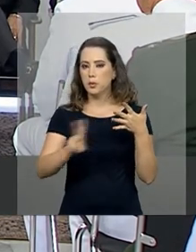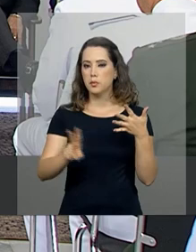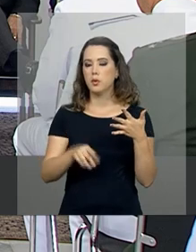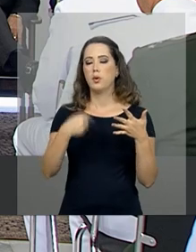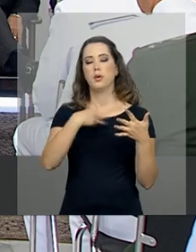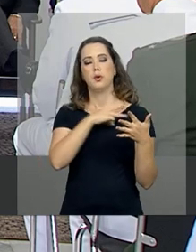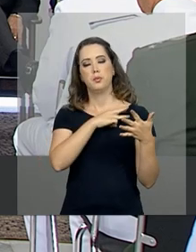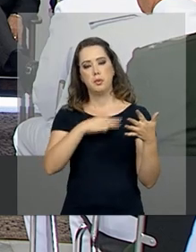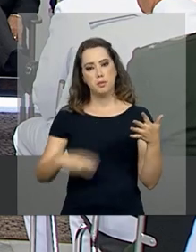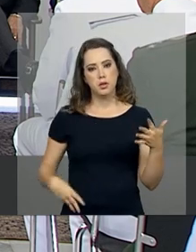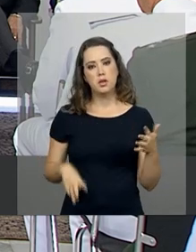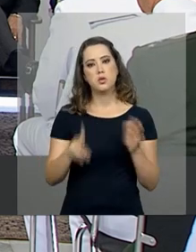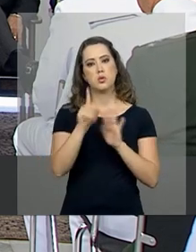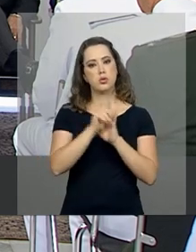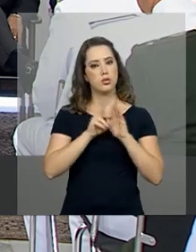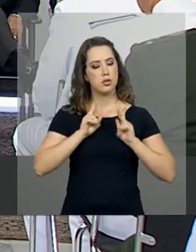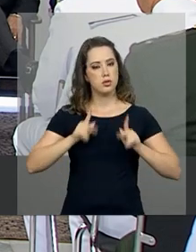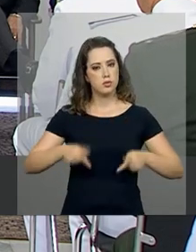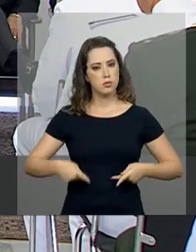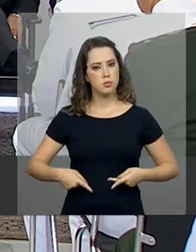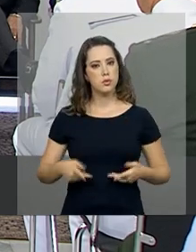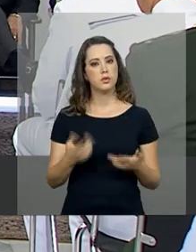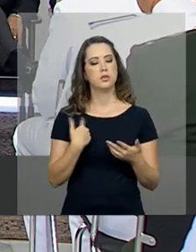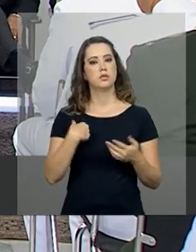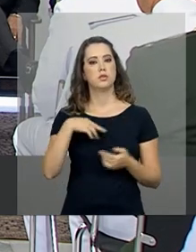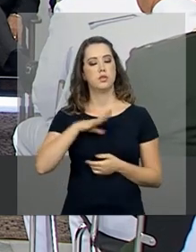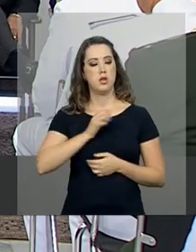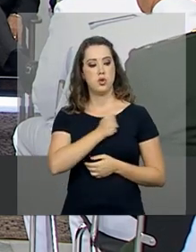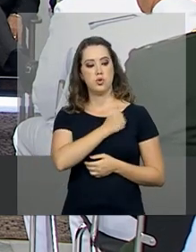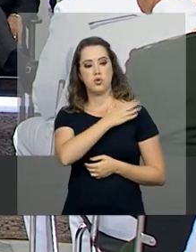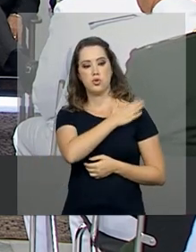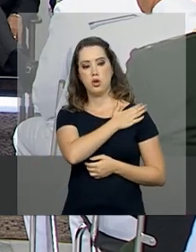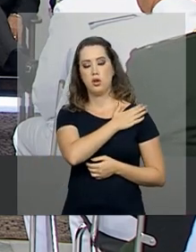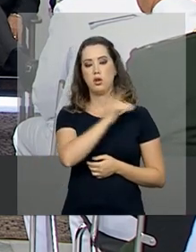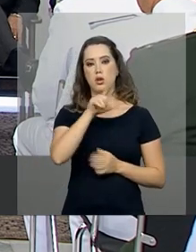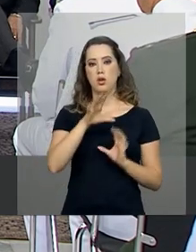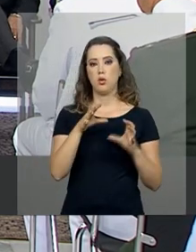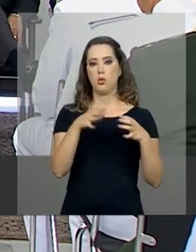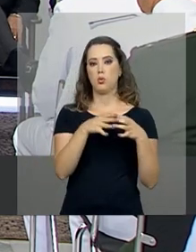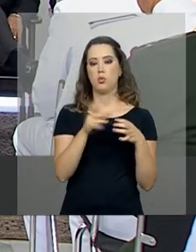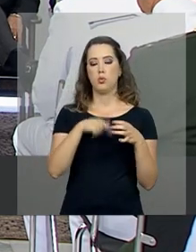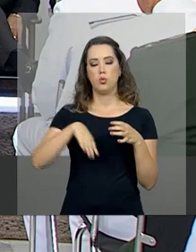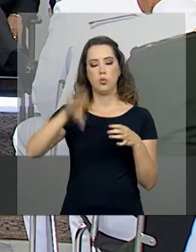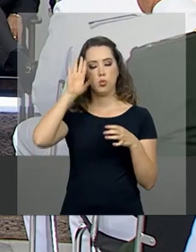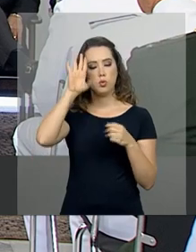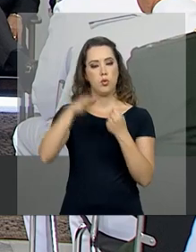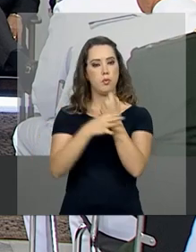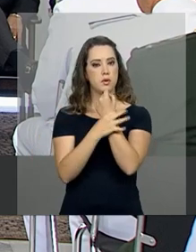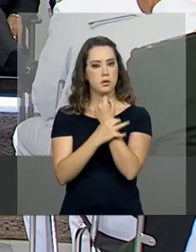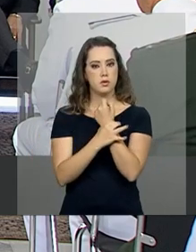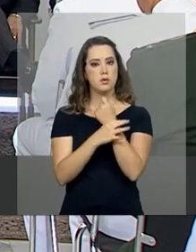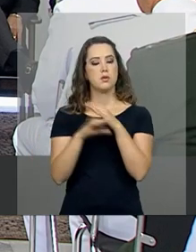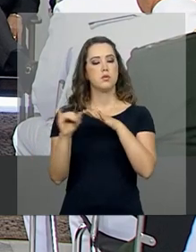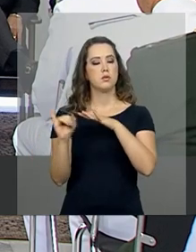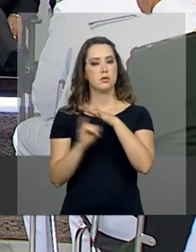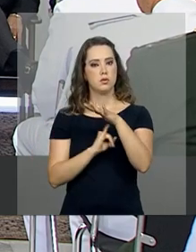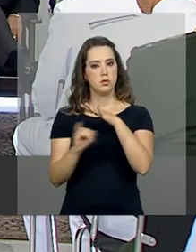humanos general valério valério stumpf interior do gabinete de segurança institucional